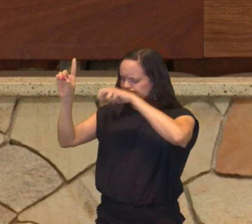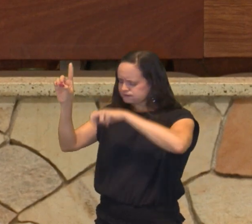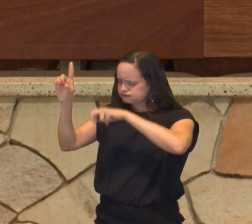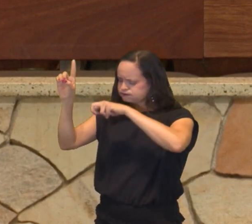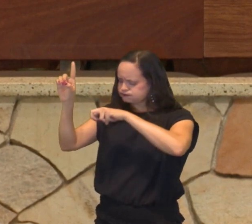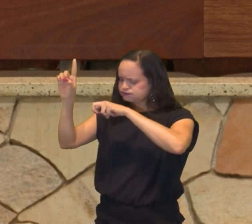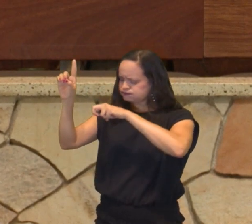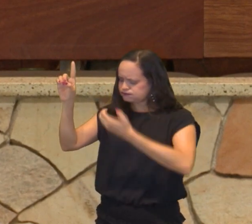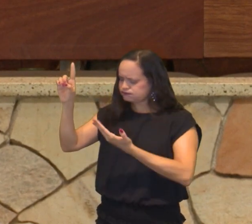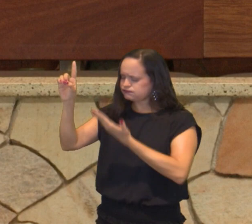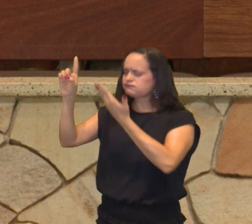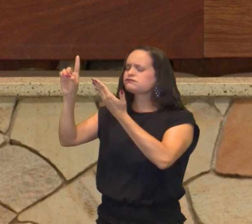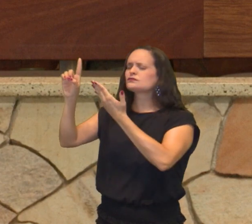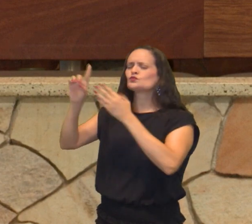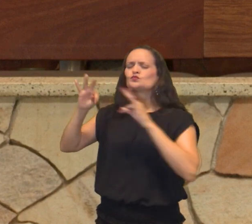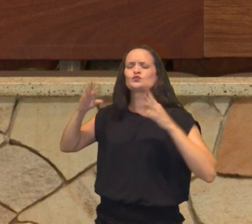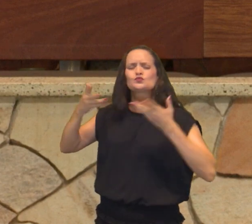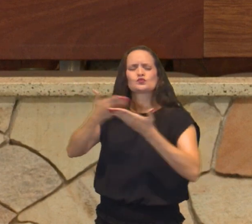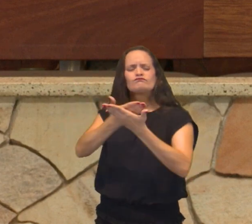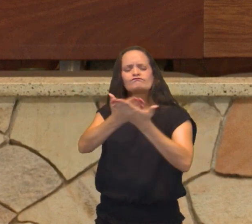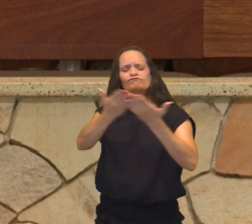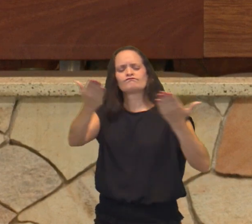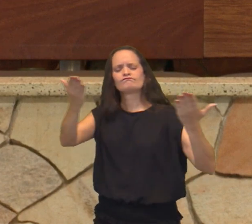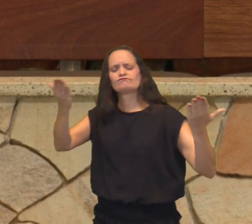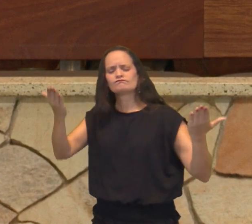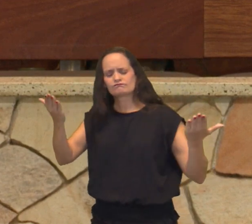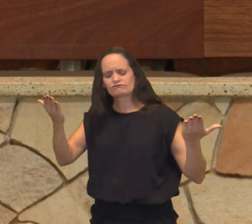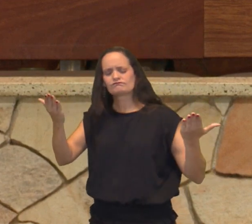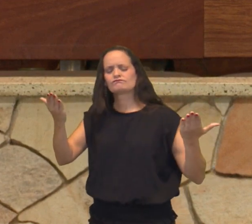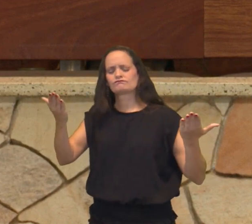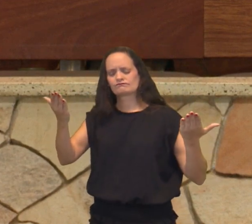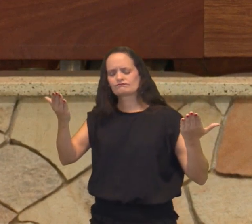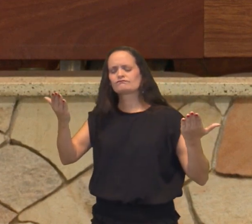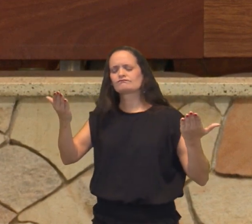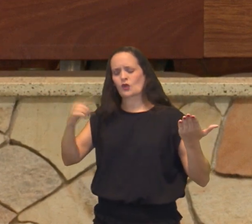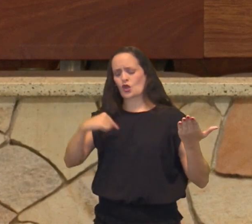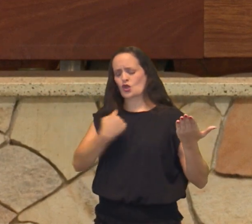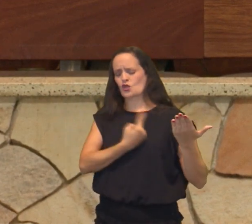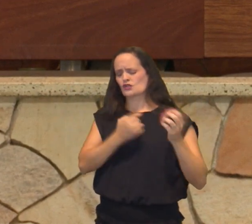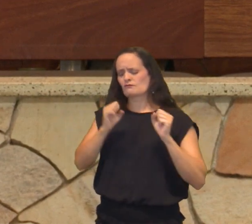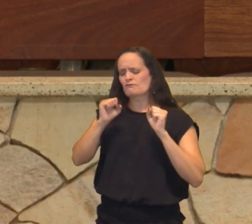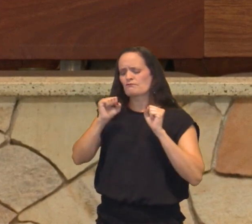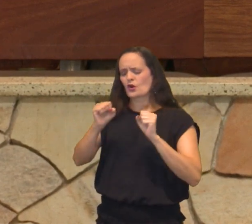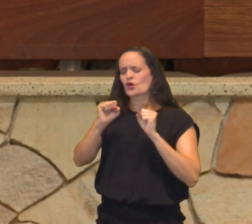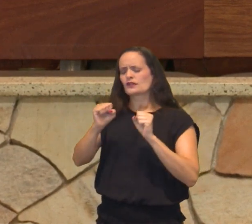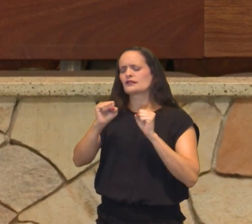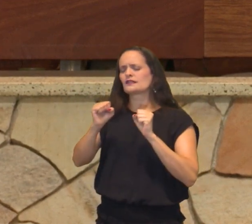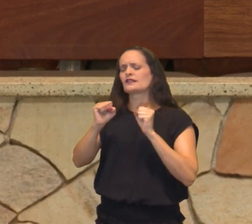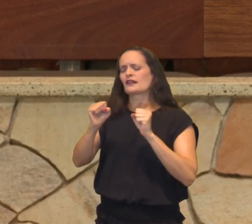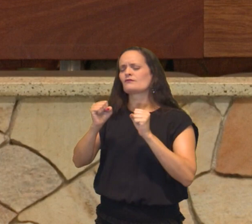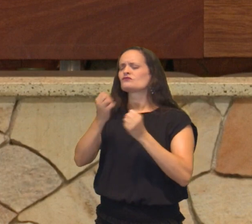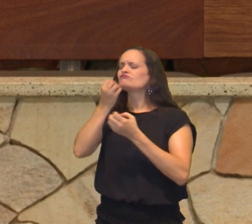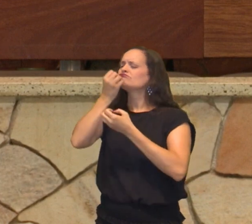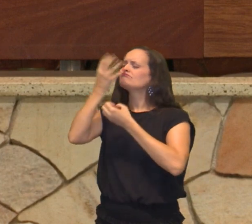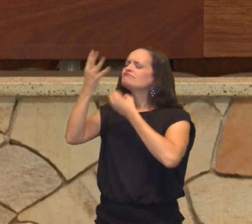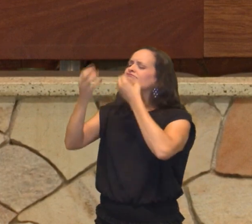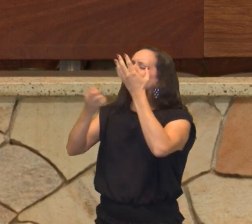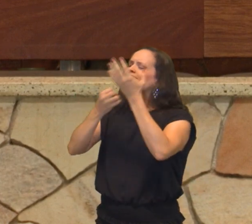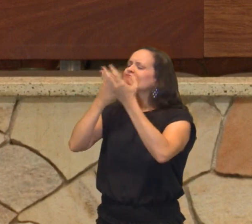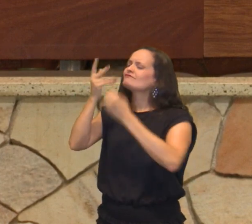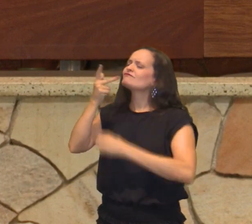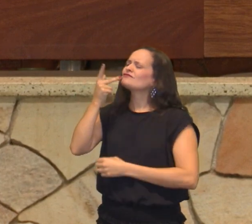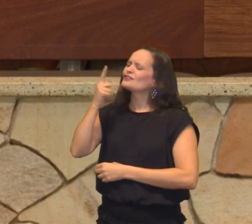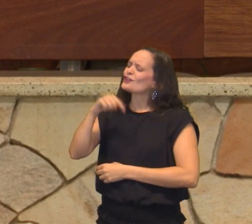diante de toda esta congregação, Senhor. Nós podemos declarar o que sentimos por Ti nos